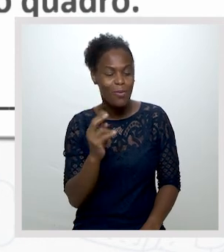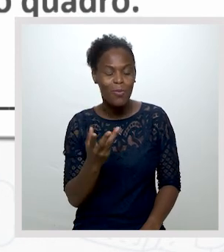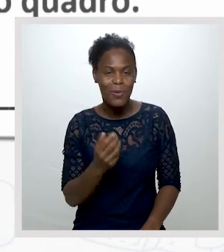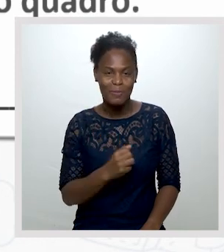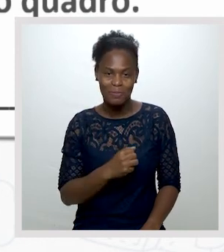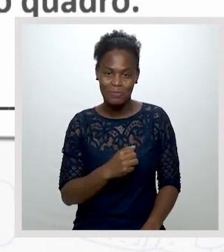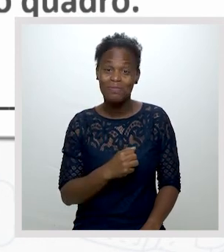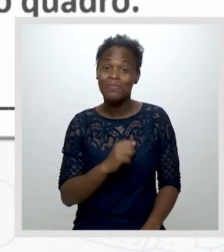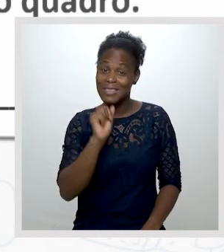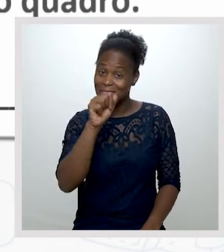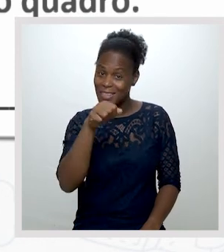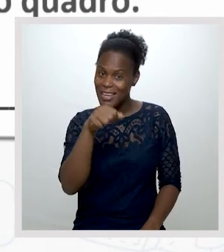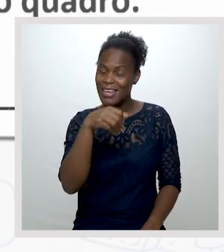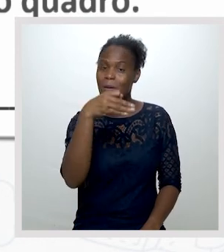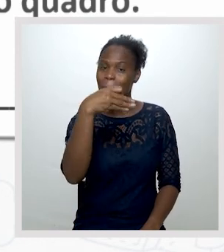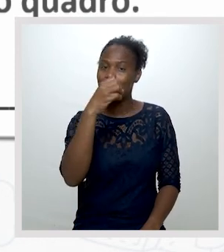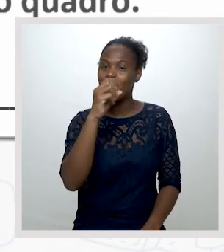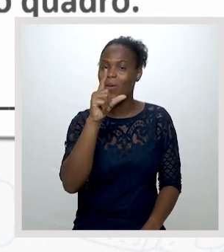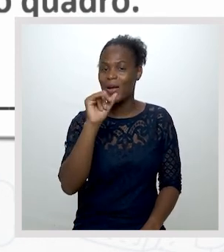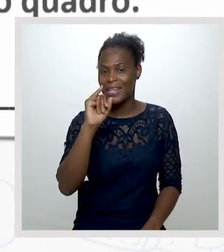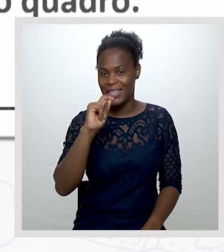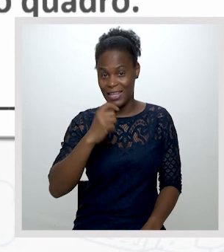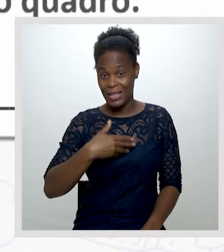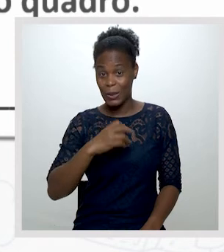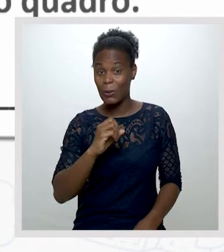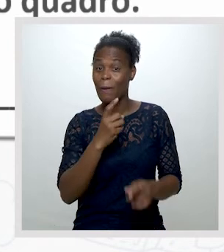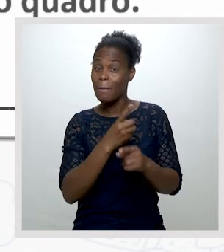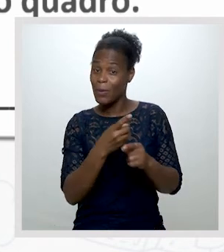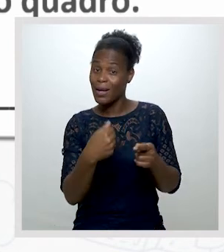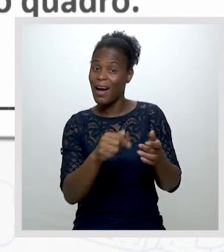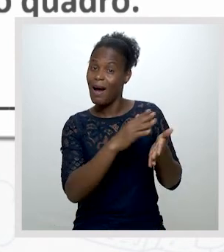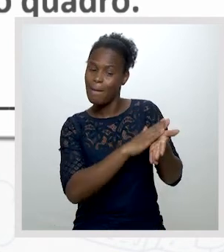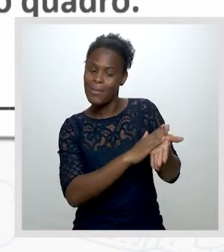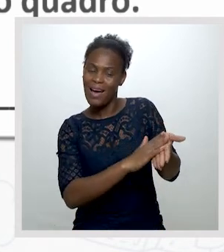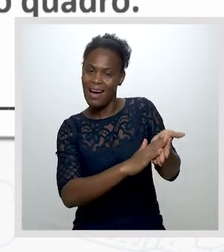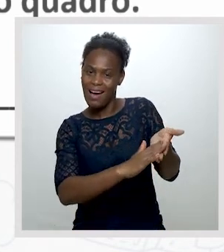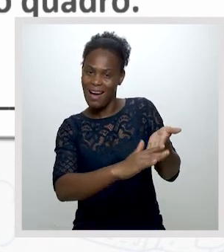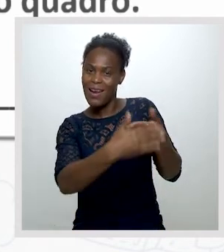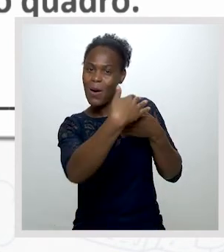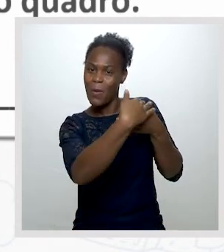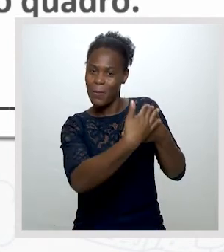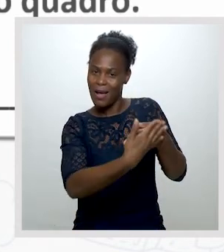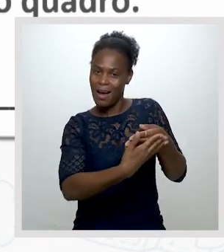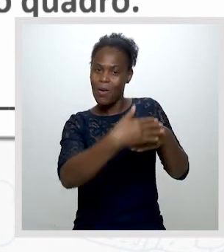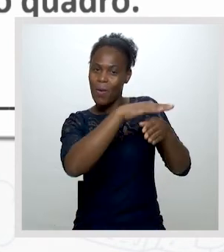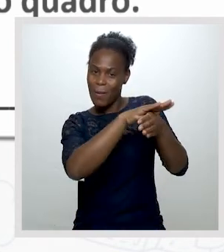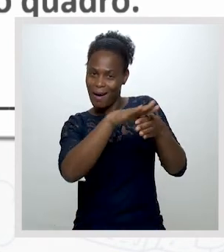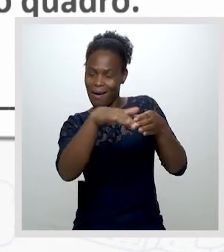ver. É um poliedro, porque tem superfícies